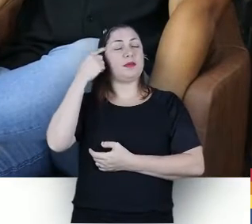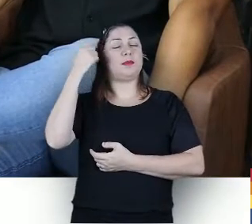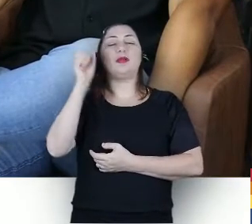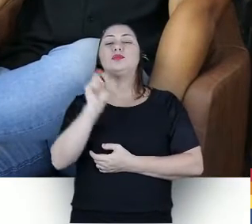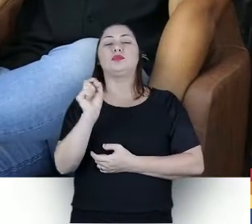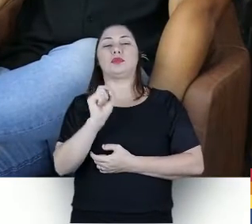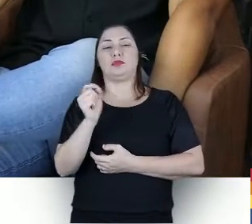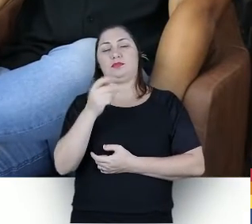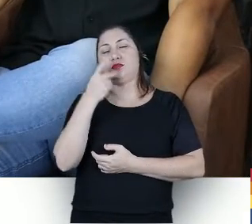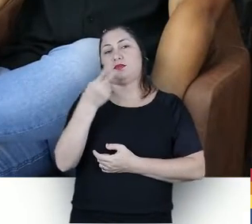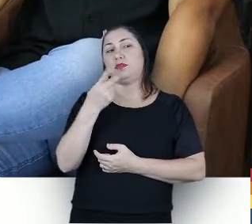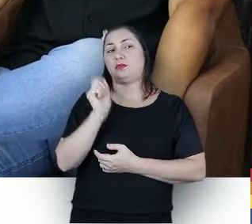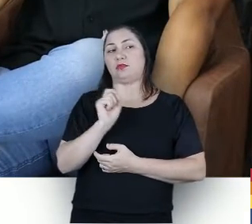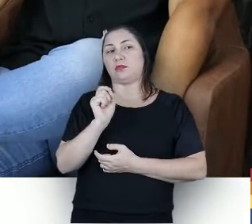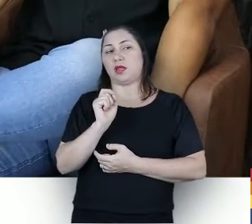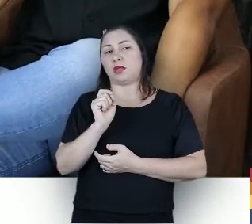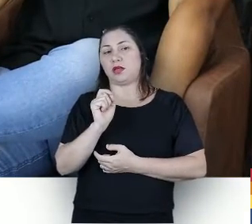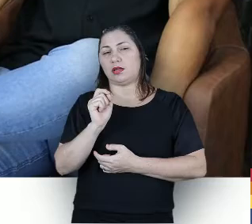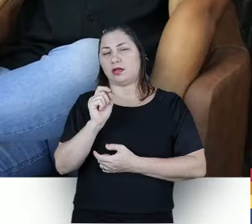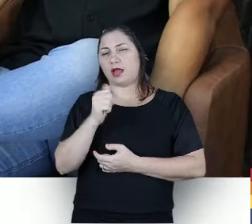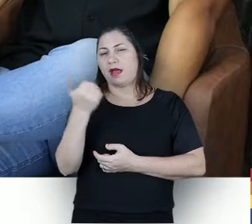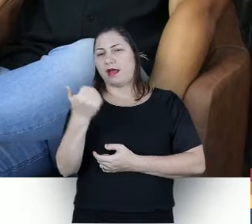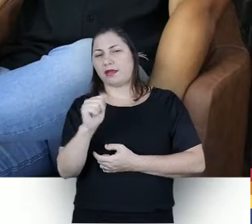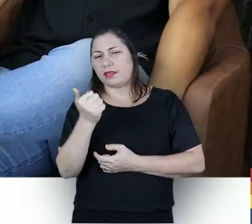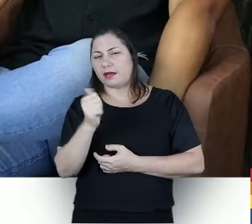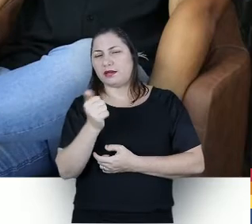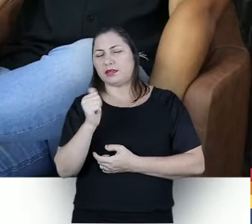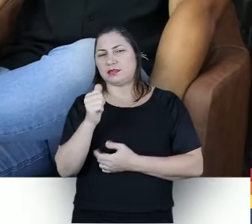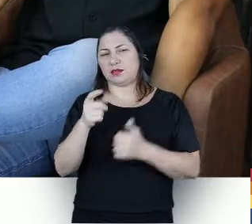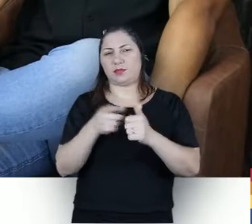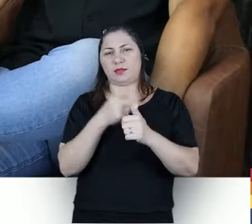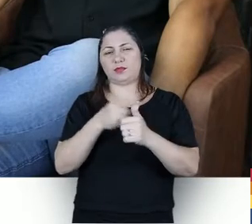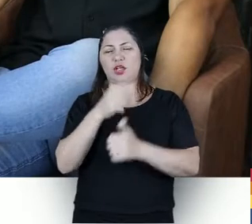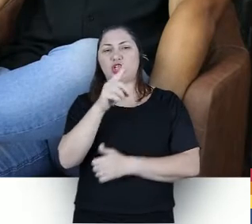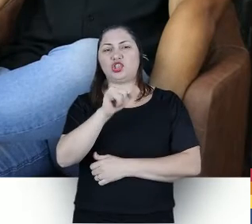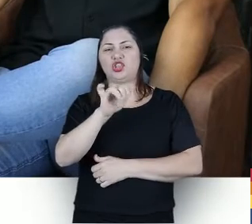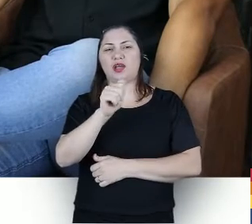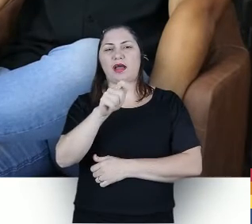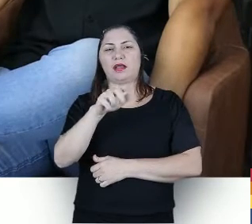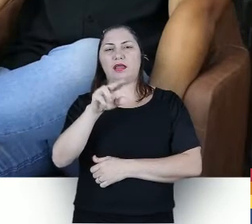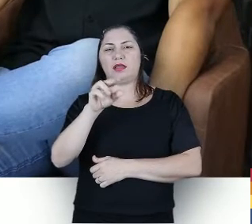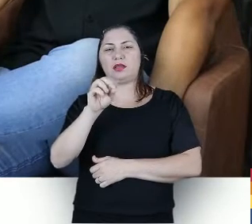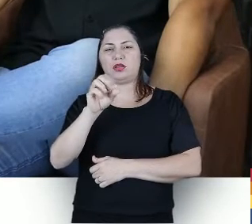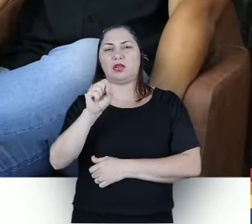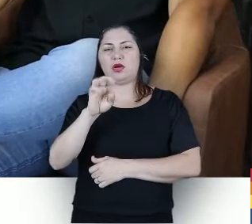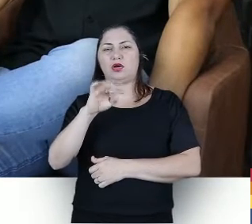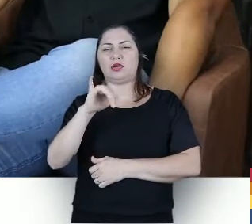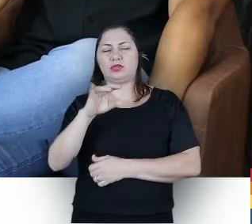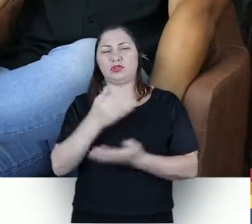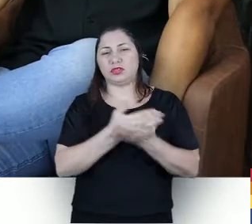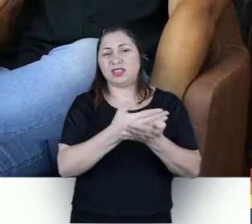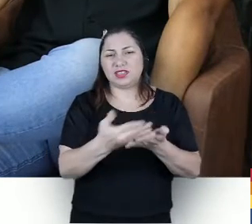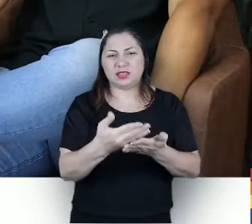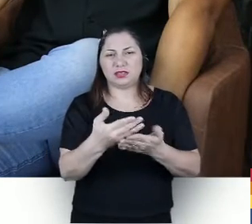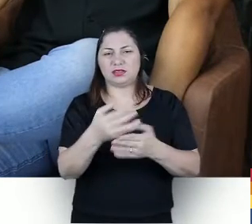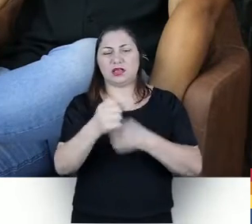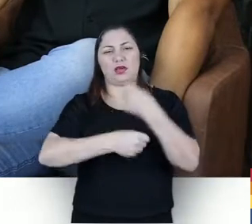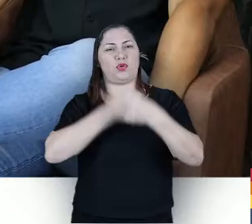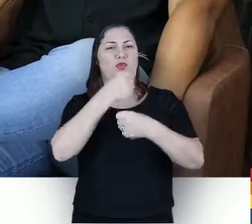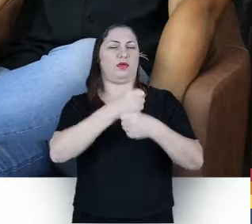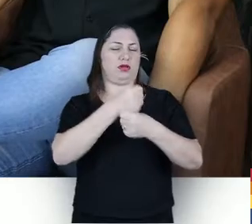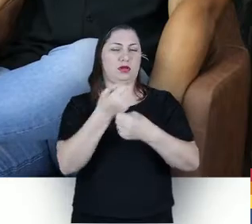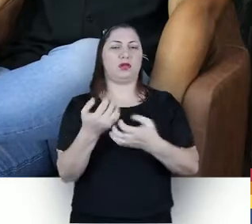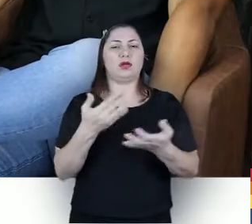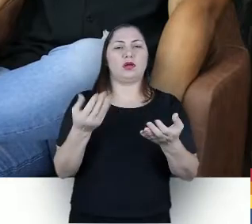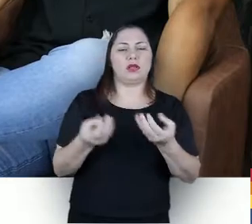nossos alunos, mas eu acho que cada caso é um caso, né? Então, você vai ter que, eu enquanto professora,